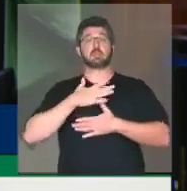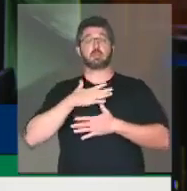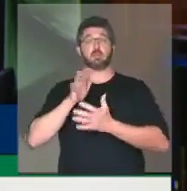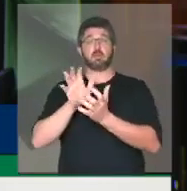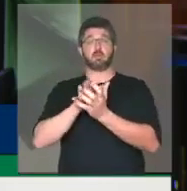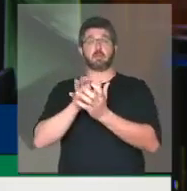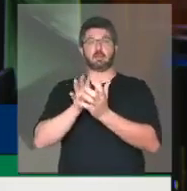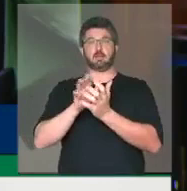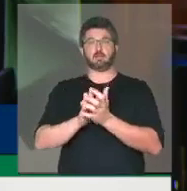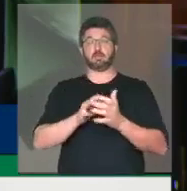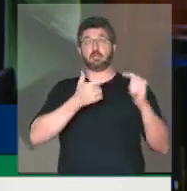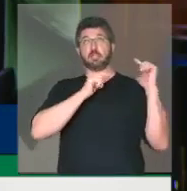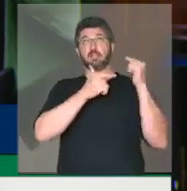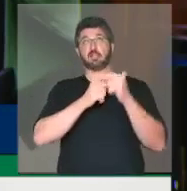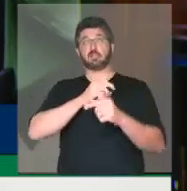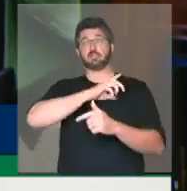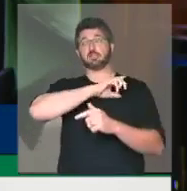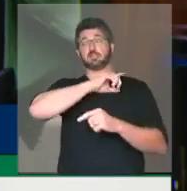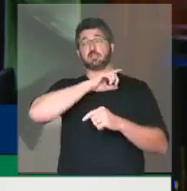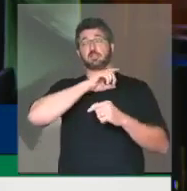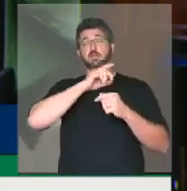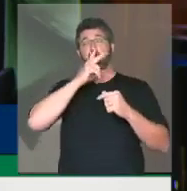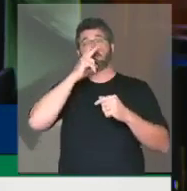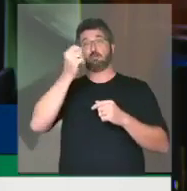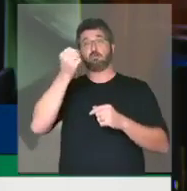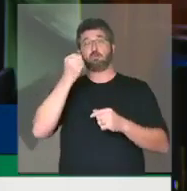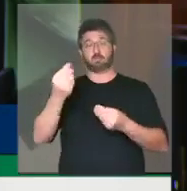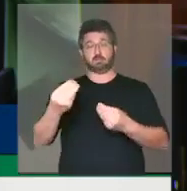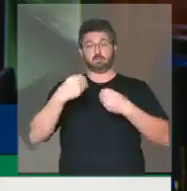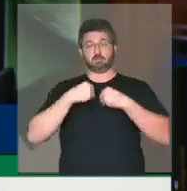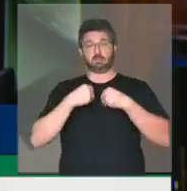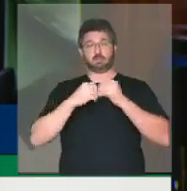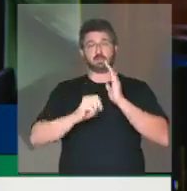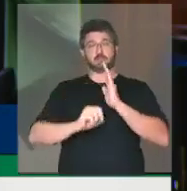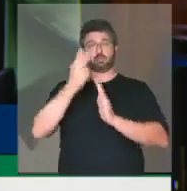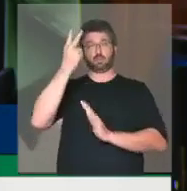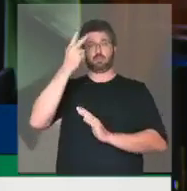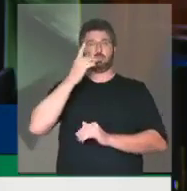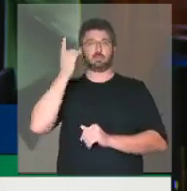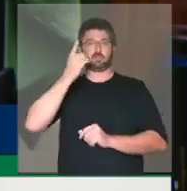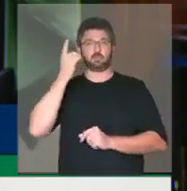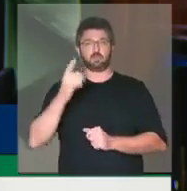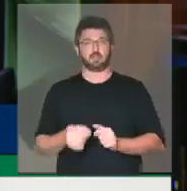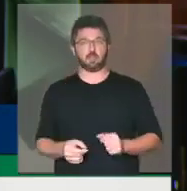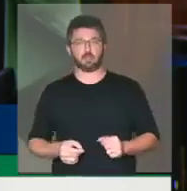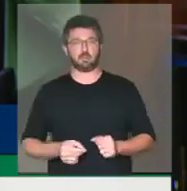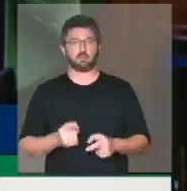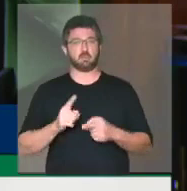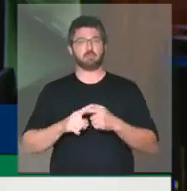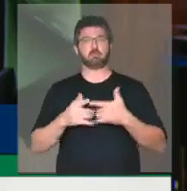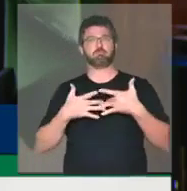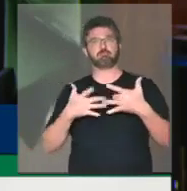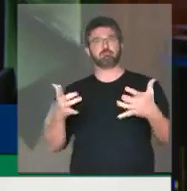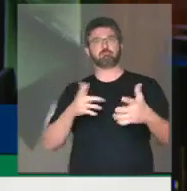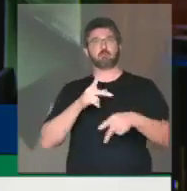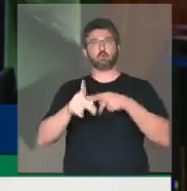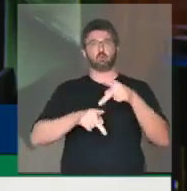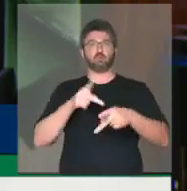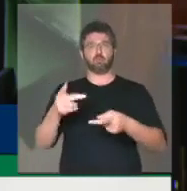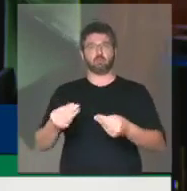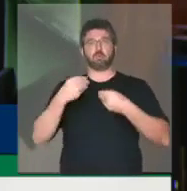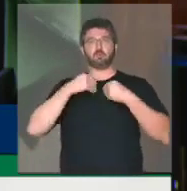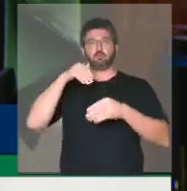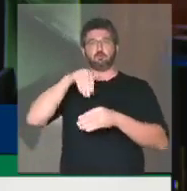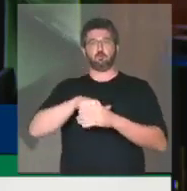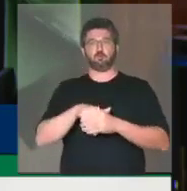libertárias tradições, que me permitiu estar aqui a segunda vez, pela generosidade do seu